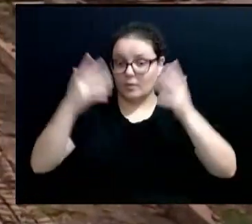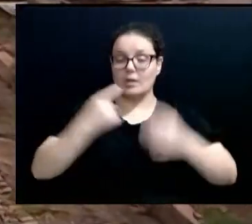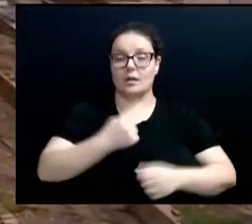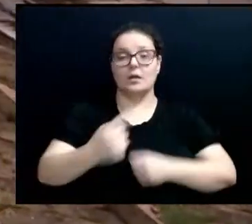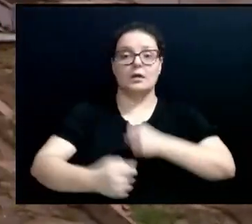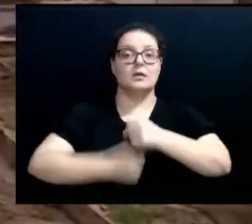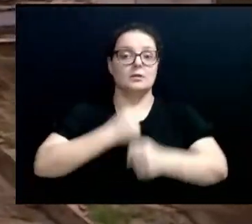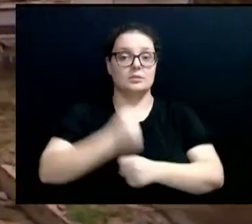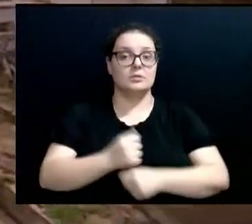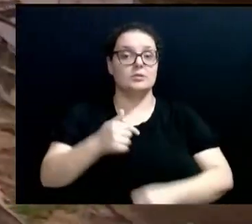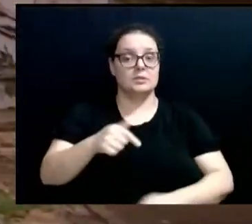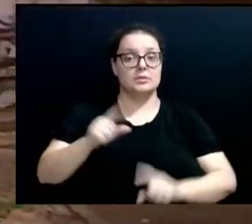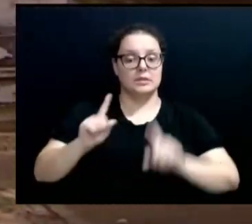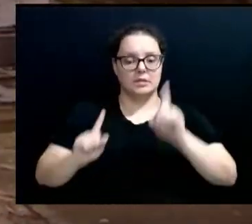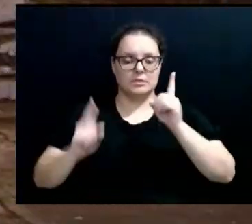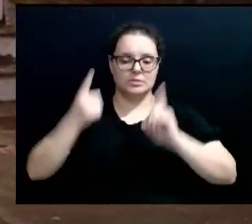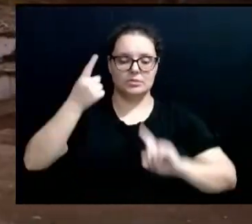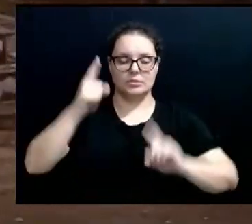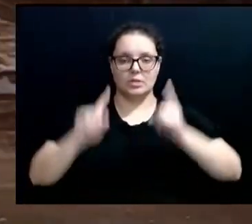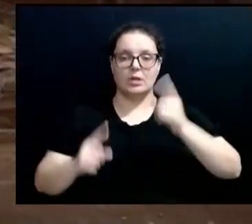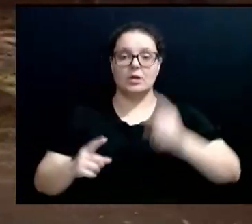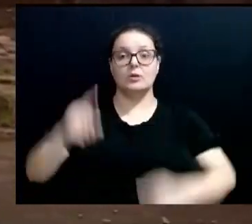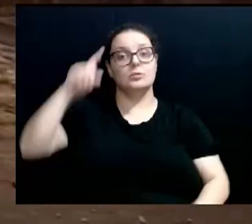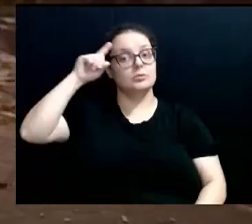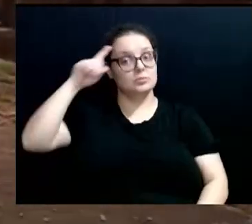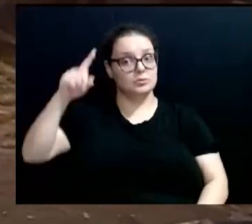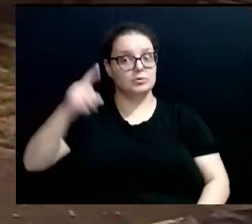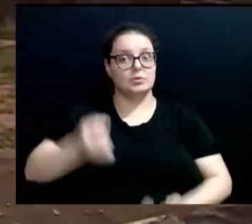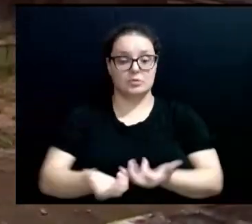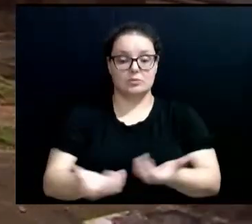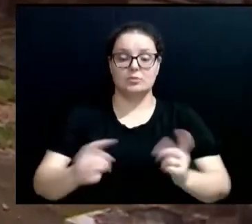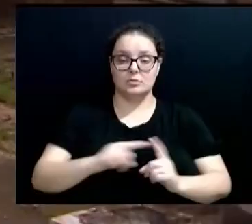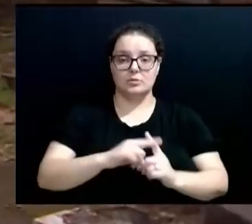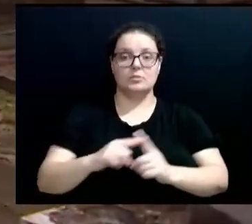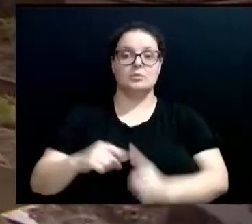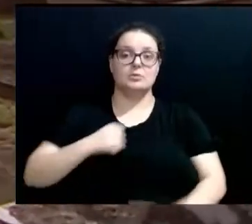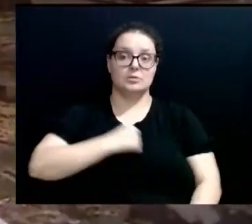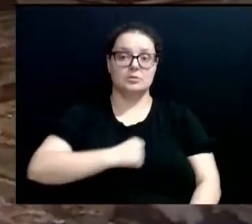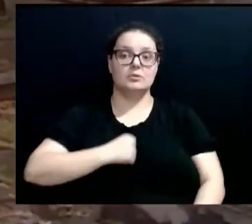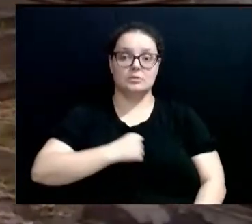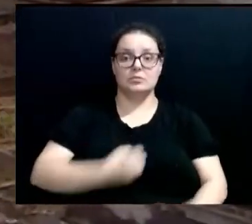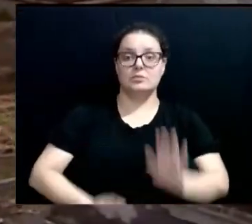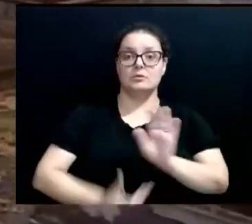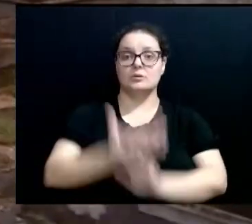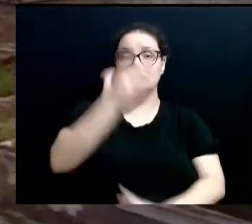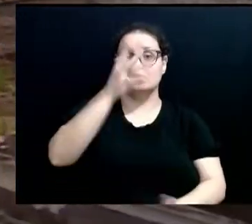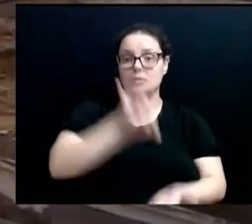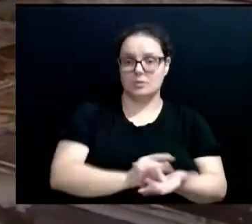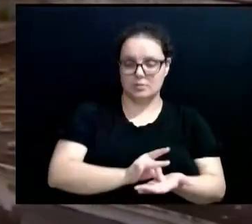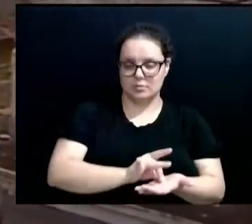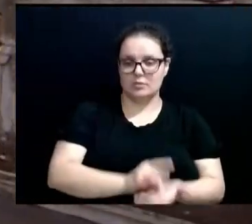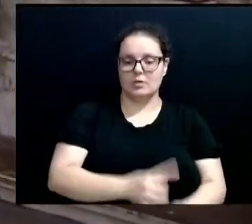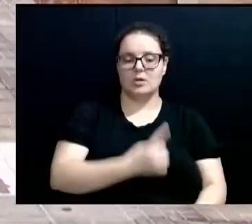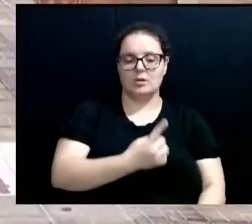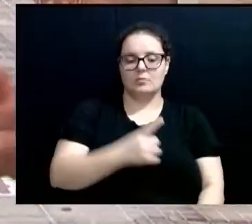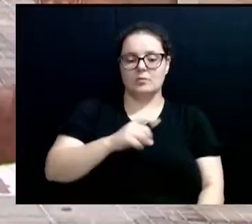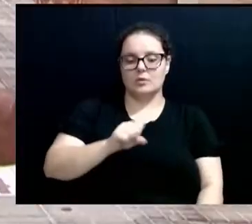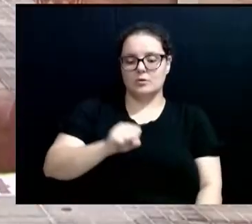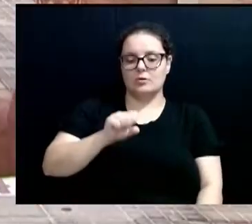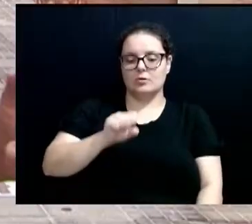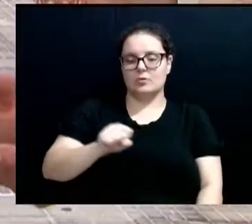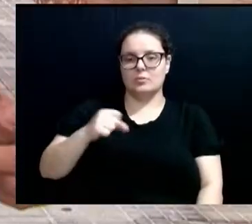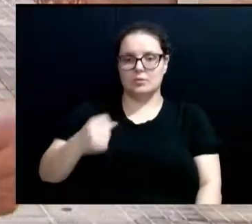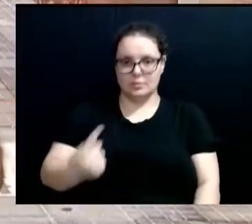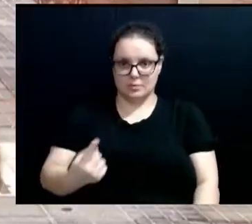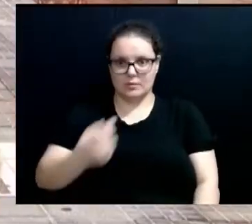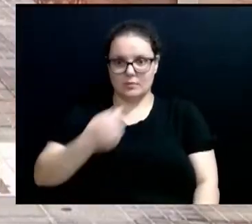de fevereiro, data em que o Cemitério da Saudade foi inaugurado oficialmente em 1881. O Cemitério